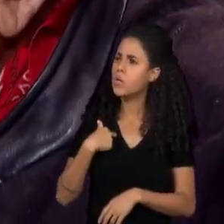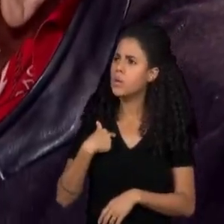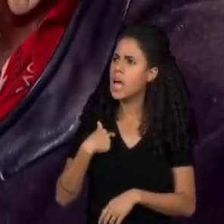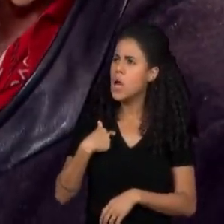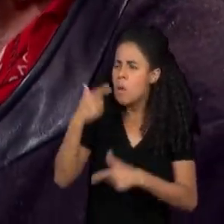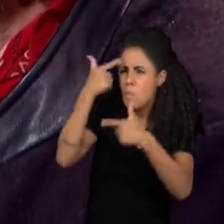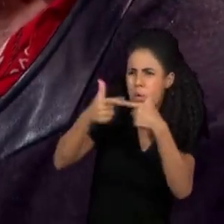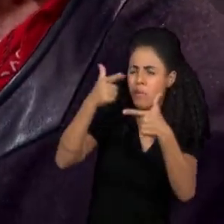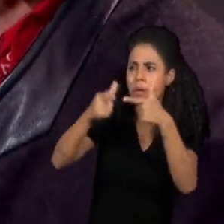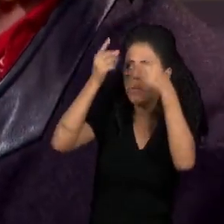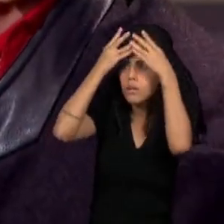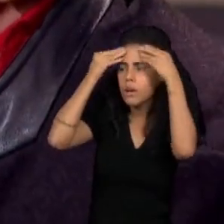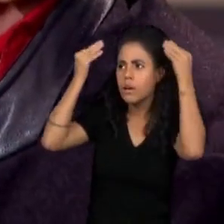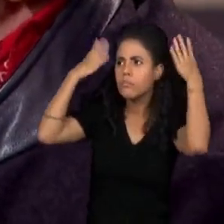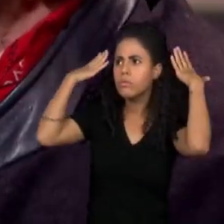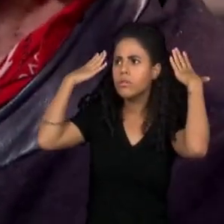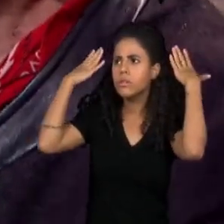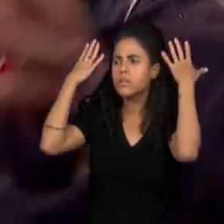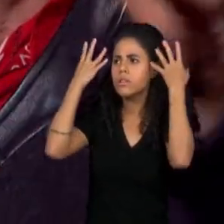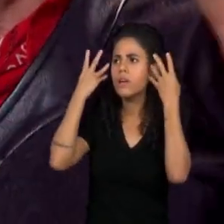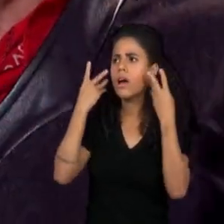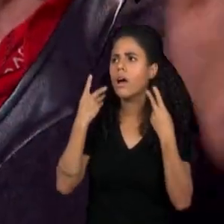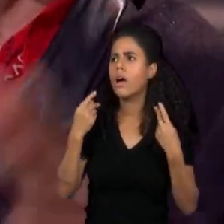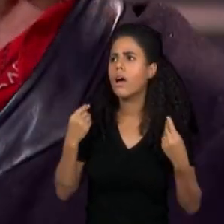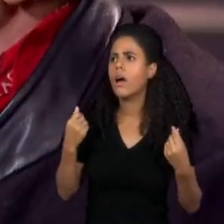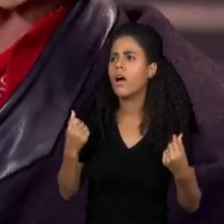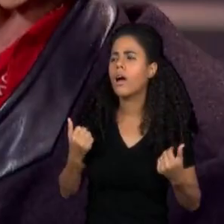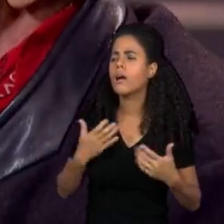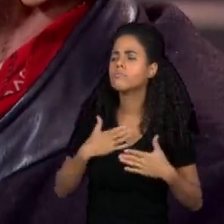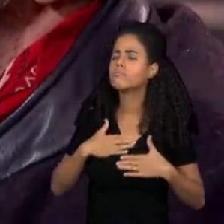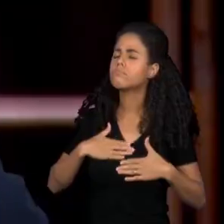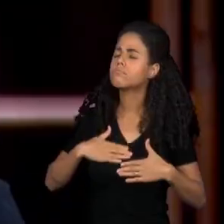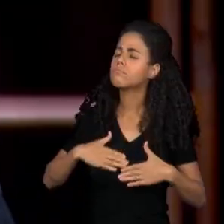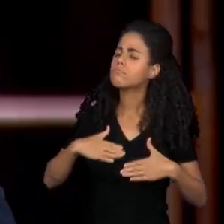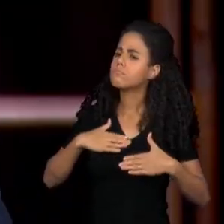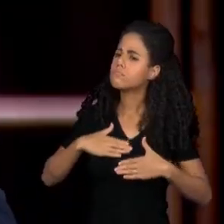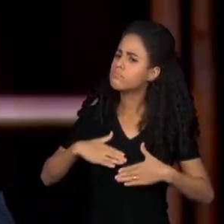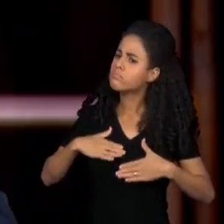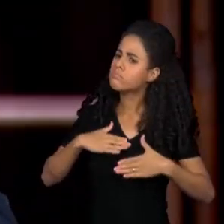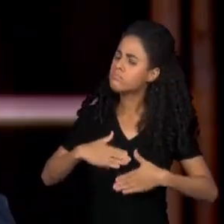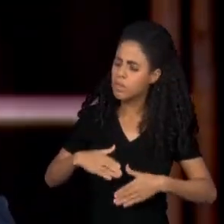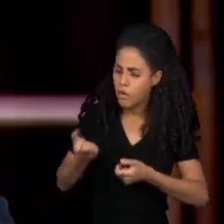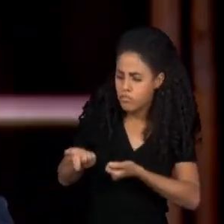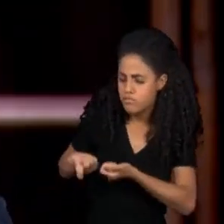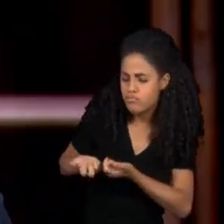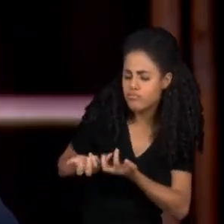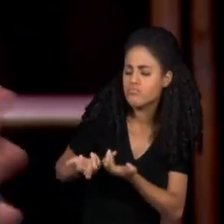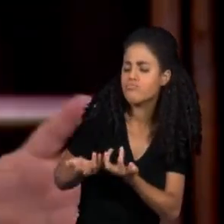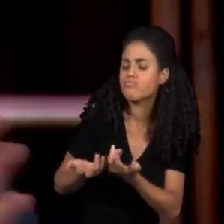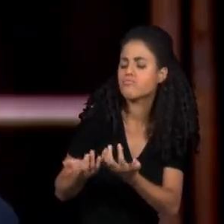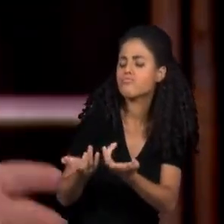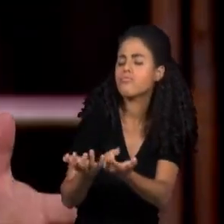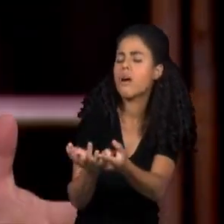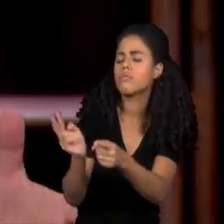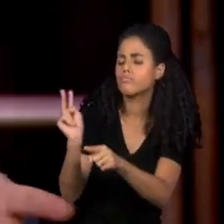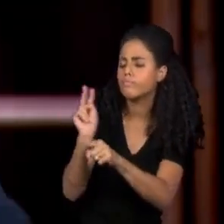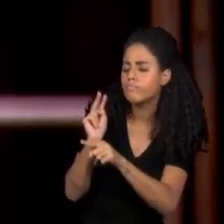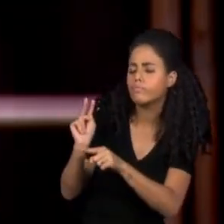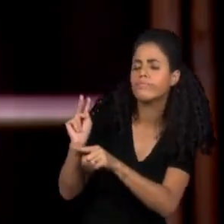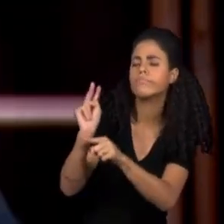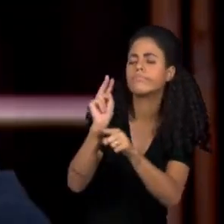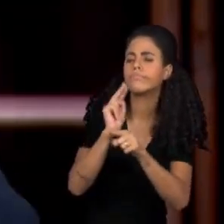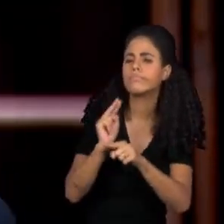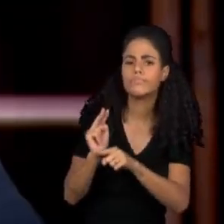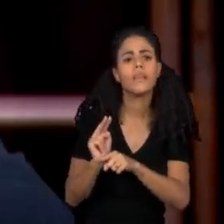então eu passei a todo dia trabalhar no Jardim que não precisava fazer uma viagem e essa cura e você falou da terra que eu Concordo